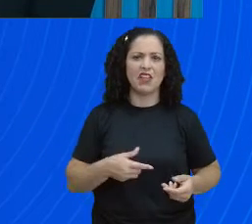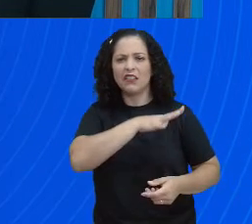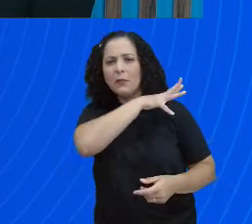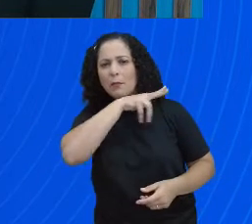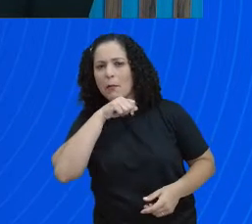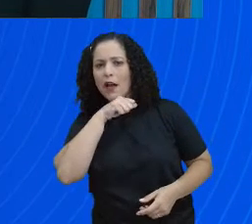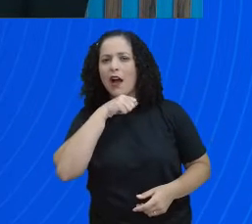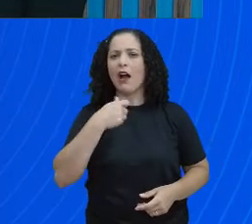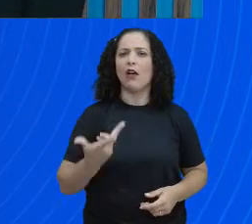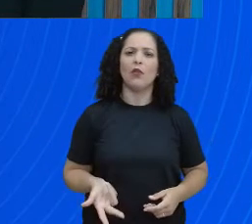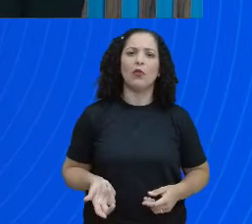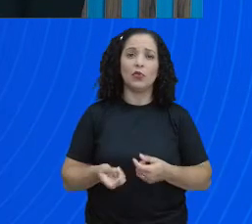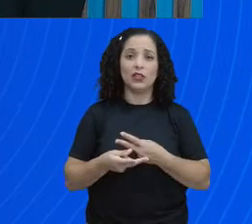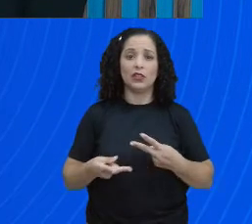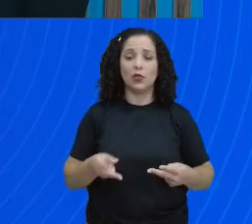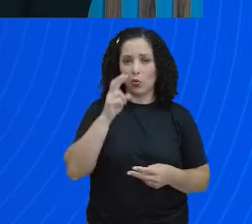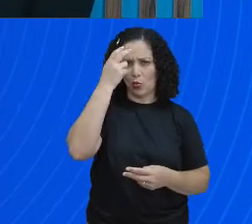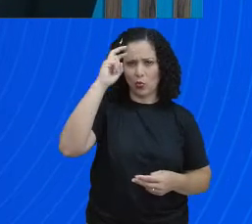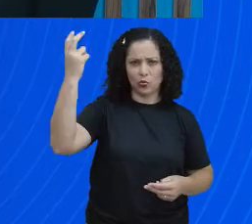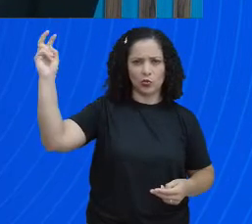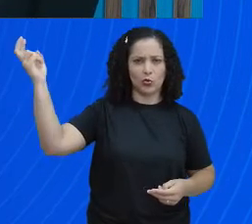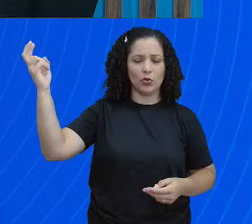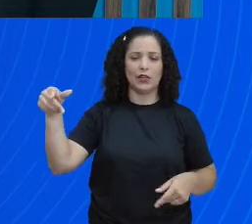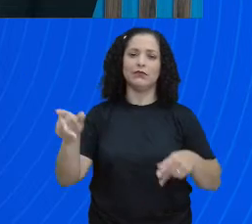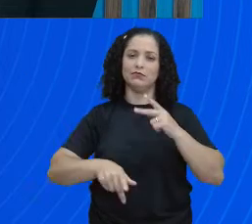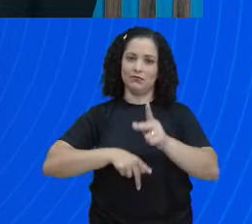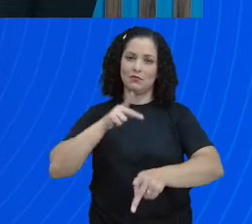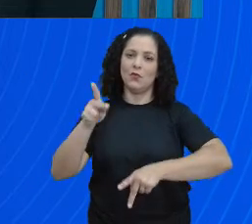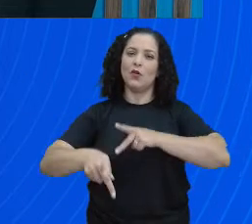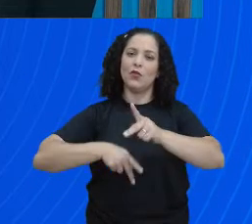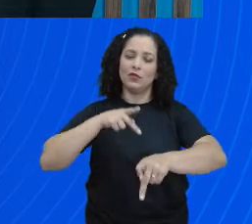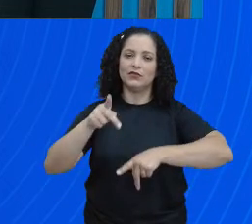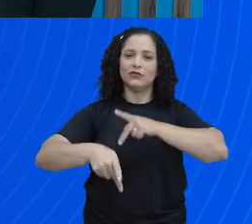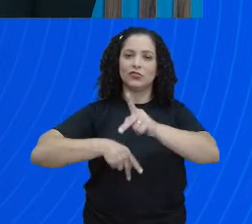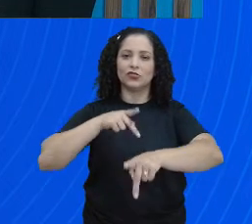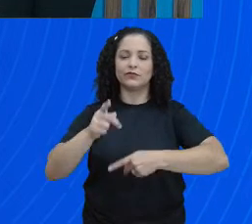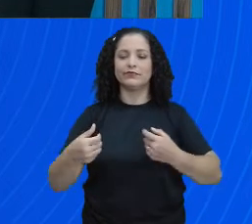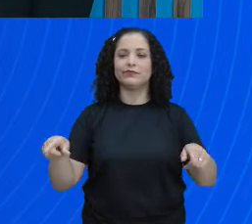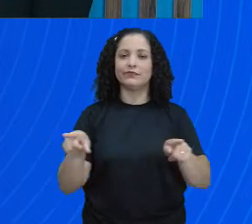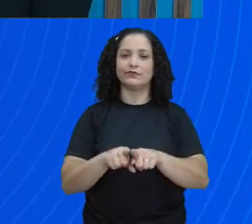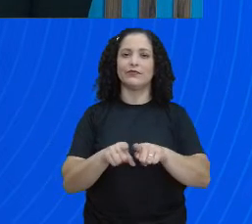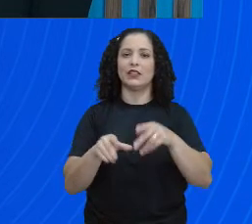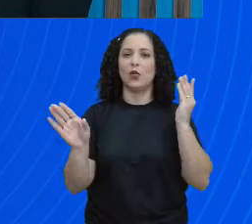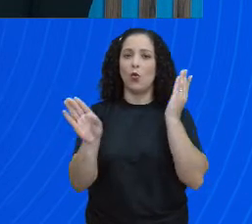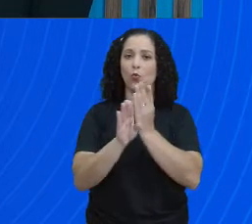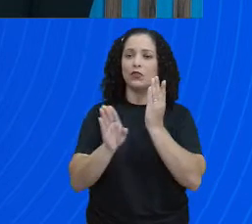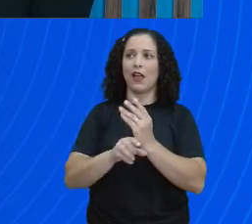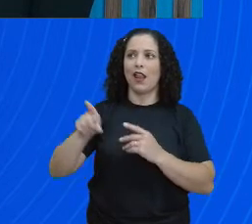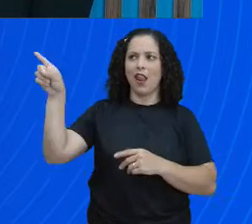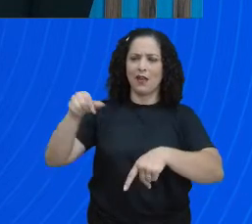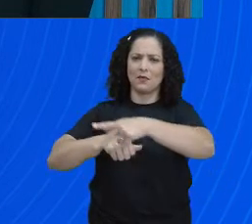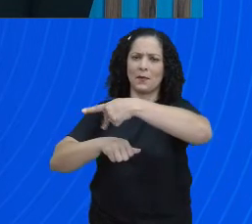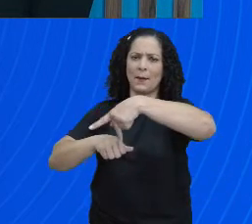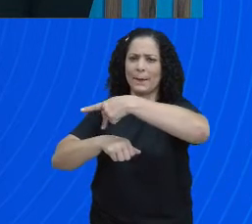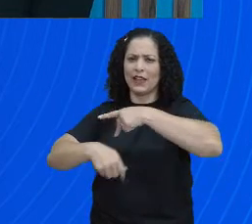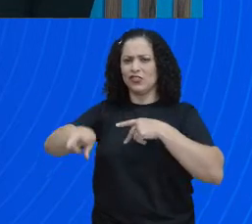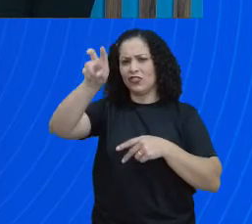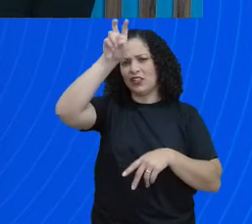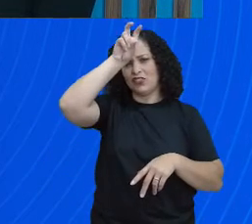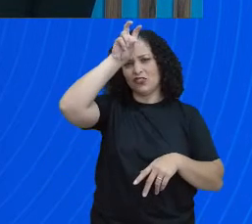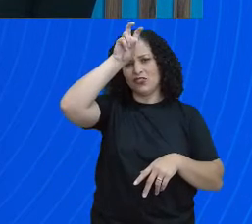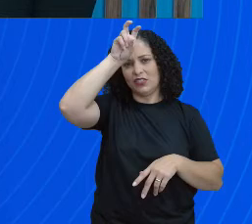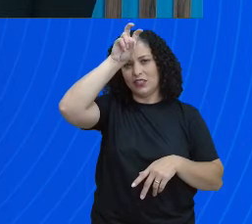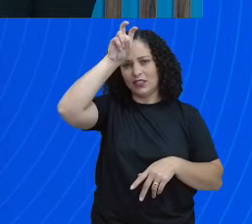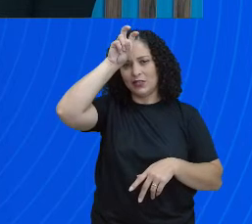conta da cultura de muitos povos, a gente também encontra, principalmente lá, né, na parte do Egito, né, professora, muitas múmias,